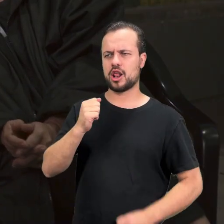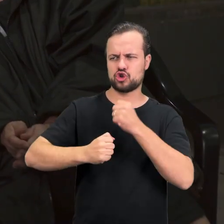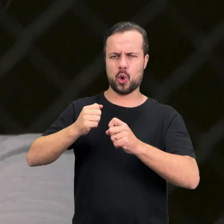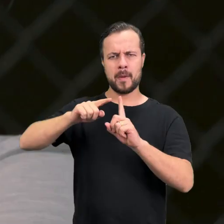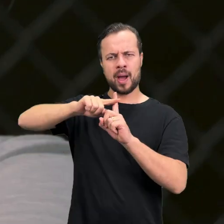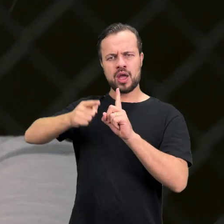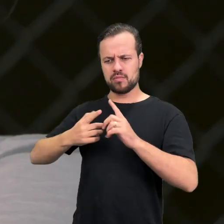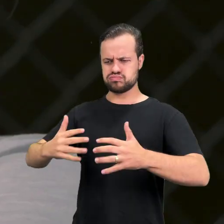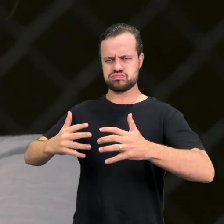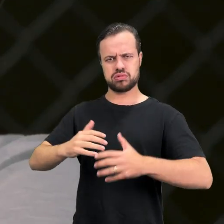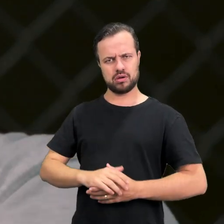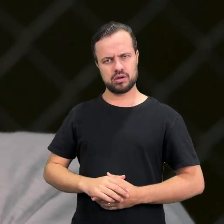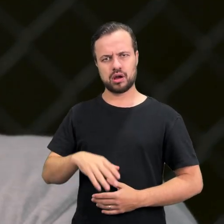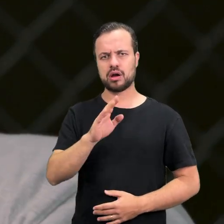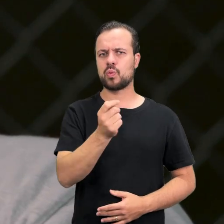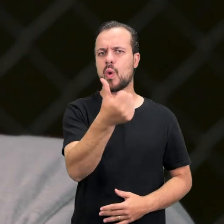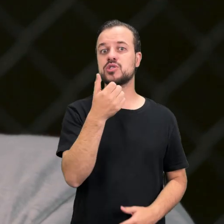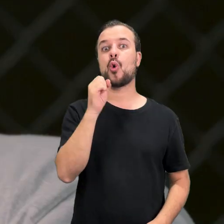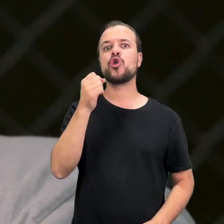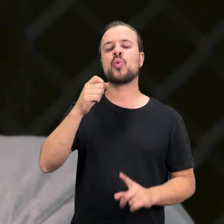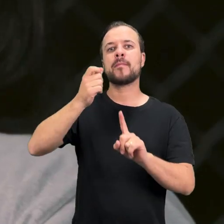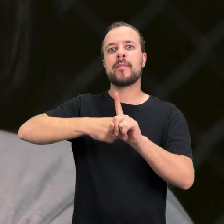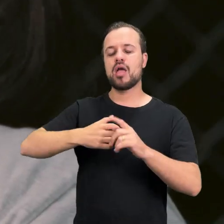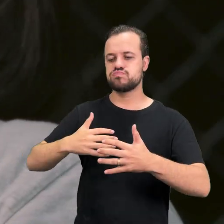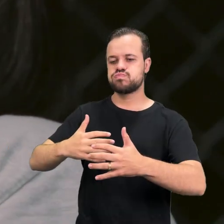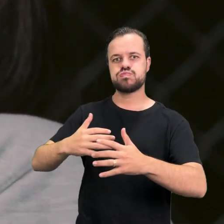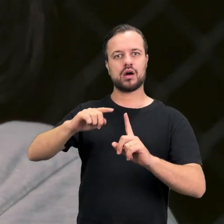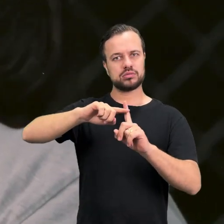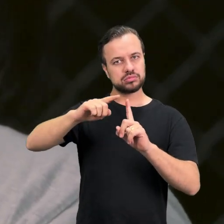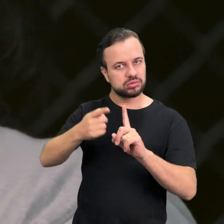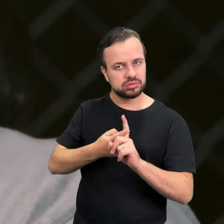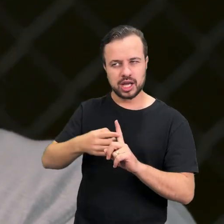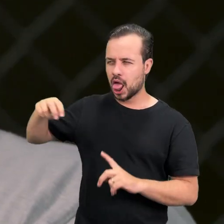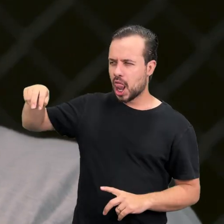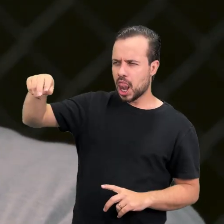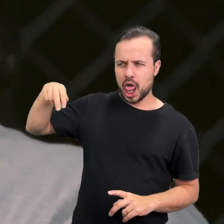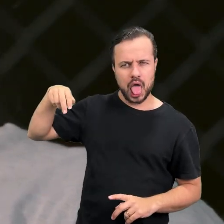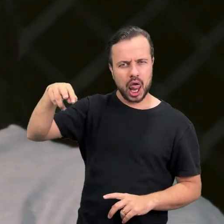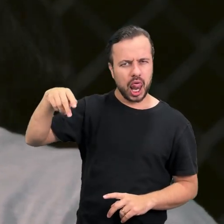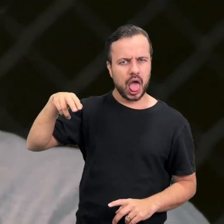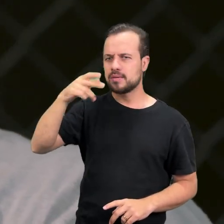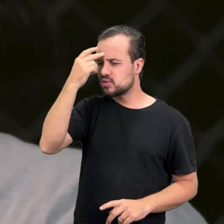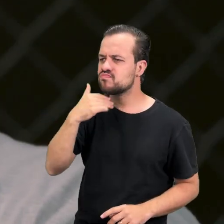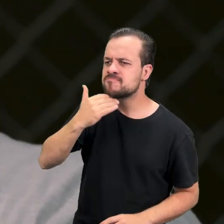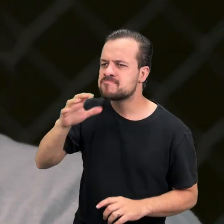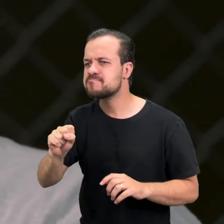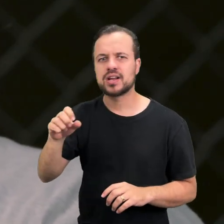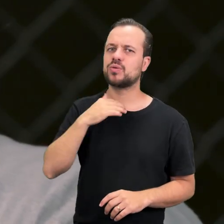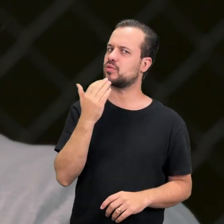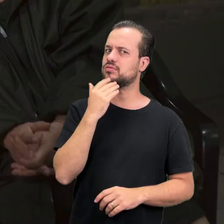assim. Ela já estava de quase 8 meses. Ela jogava com esse lado todinho aqui, e mesmo grávida, ninguém conseguia pegar